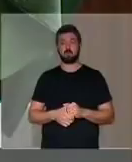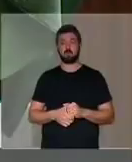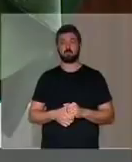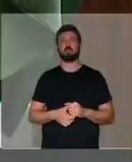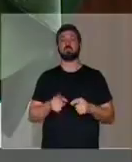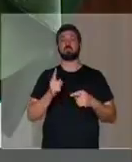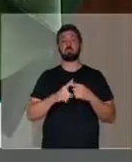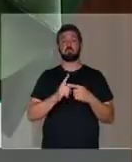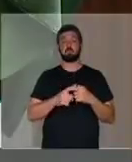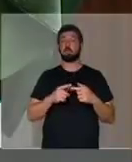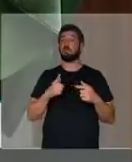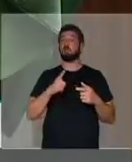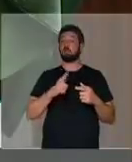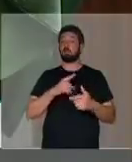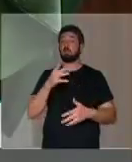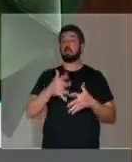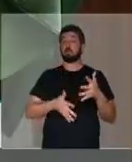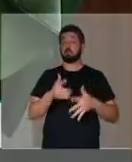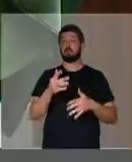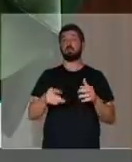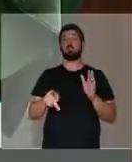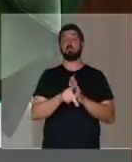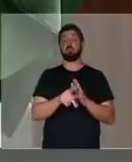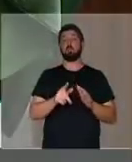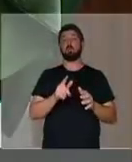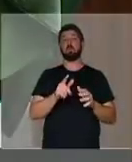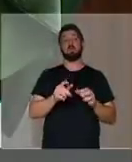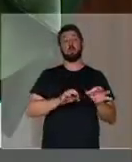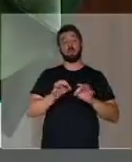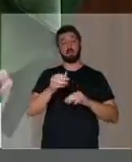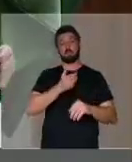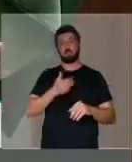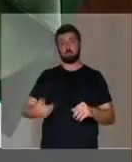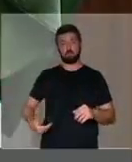grave comprometimento da ordem pública.